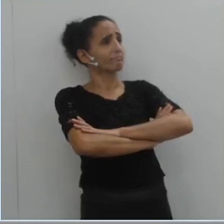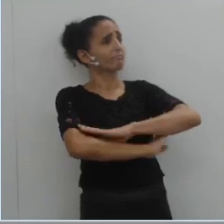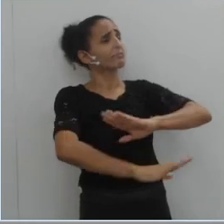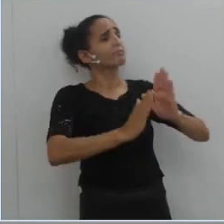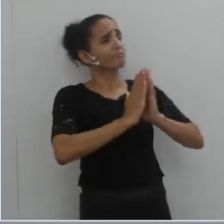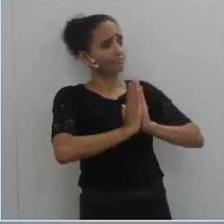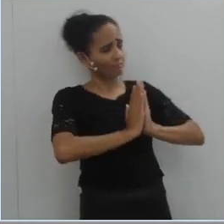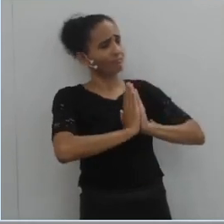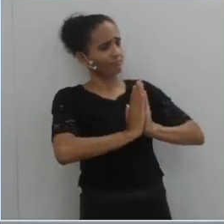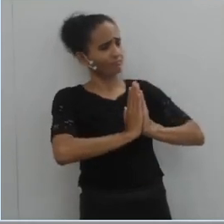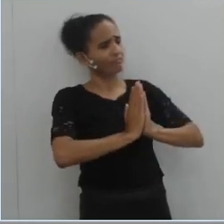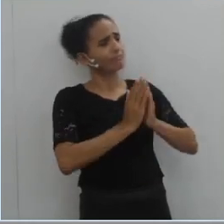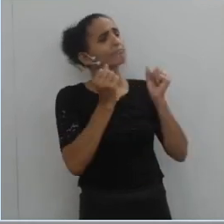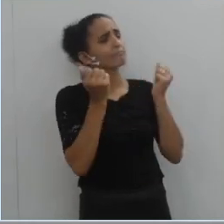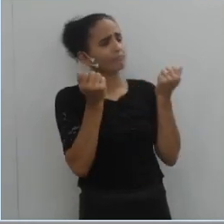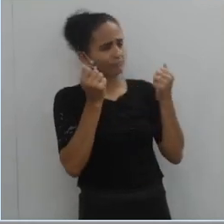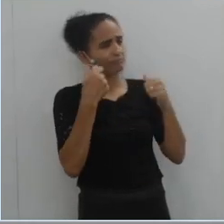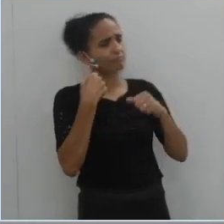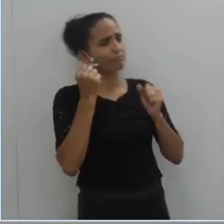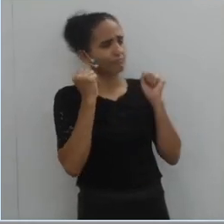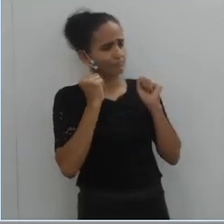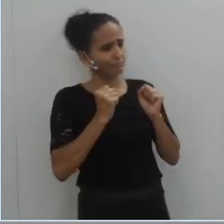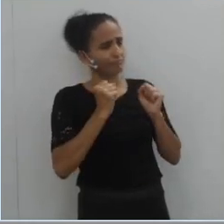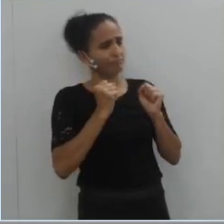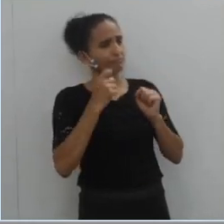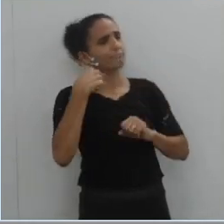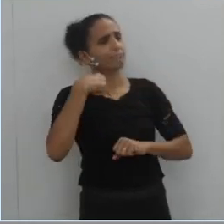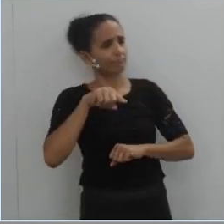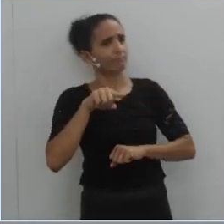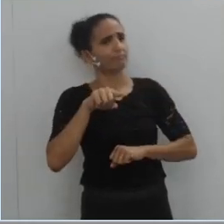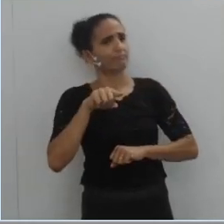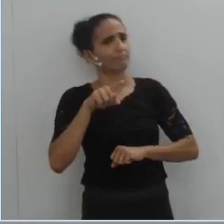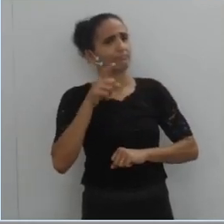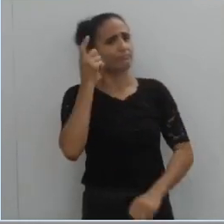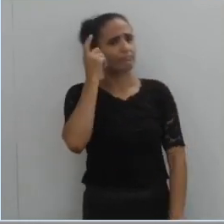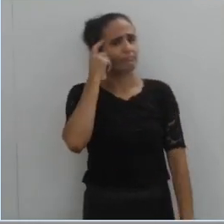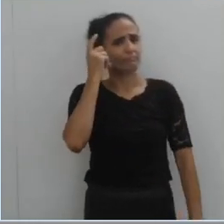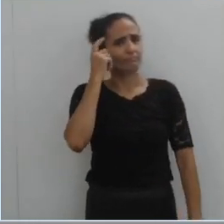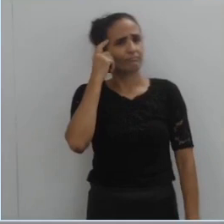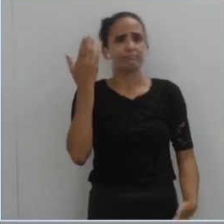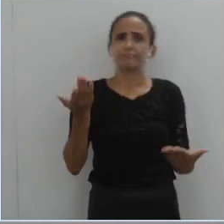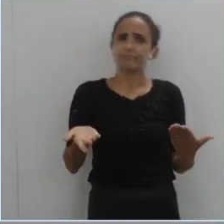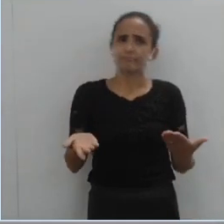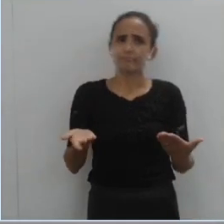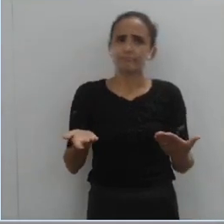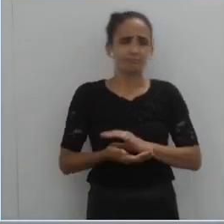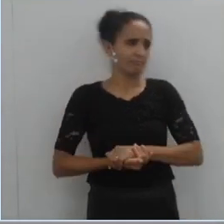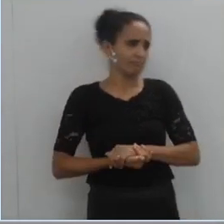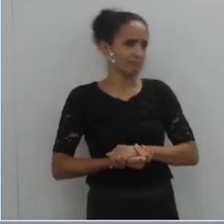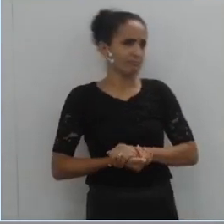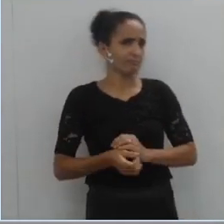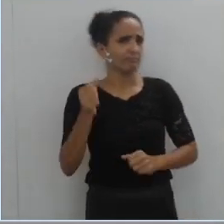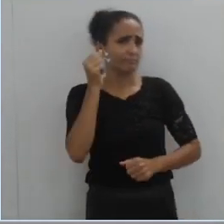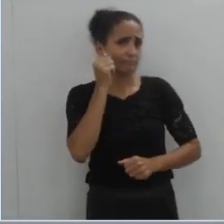autorização? Obviamente que eu estou falando de gente adulta, tá? Já pensou você ter que pedir autorização para ir ali?